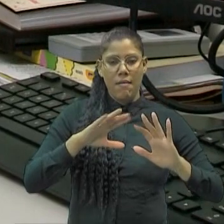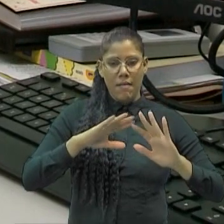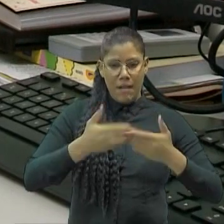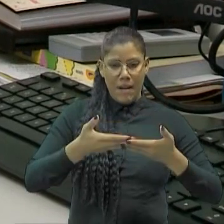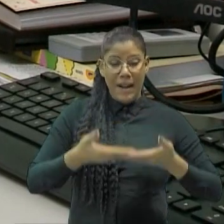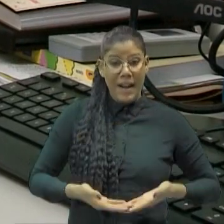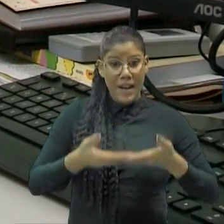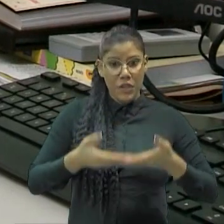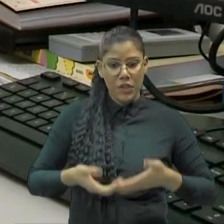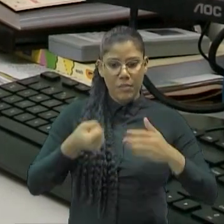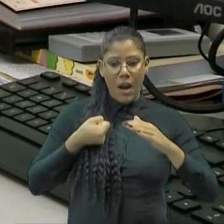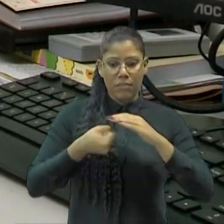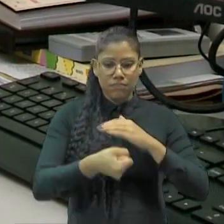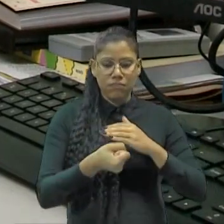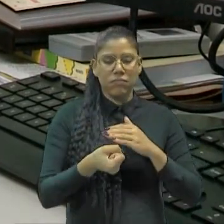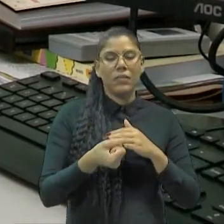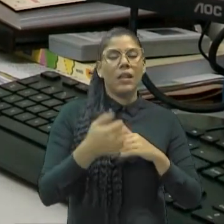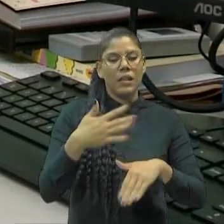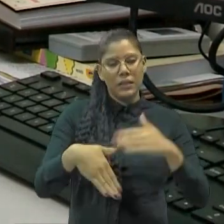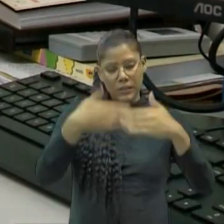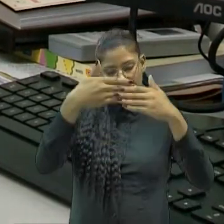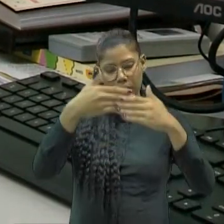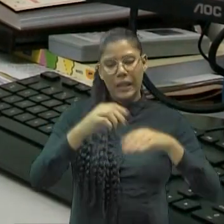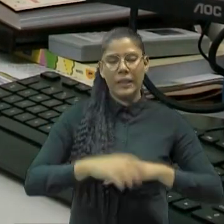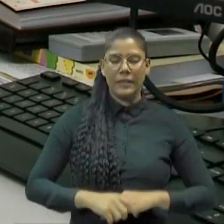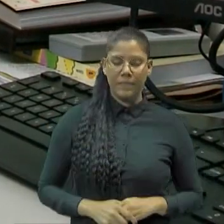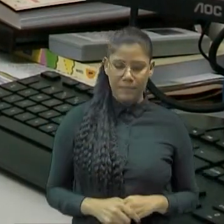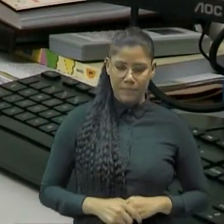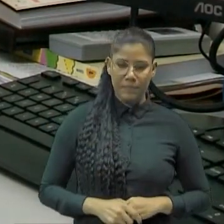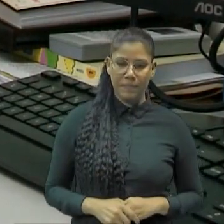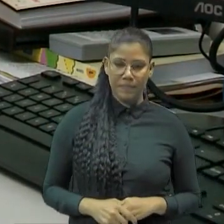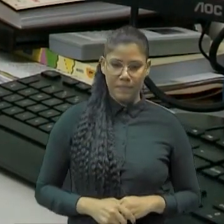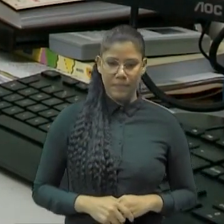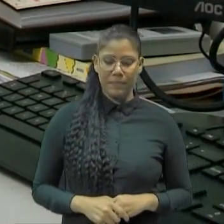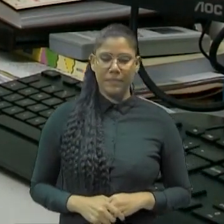garantia desse tripé que é tão importante, que é a educação, o cuidado e a proteção dessas crianças.